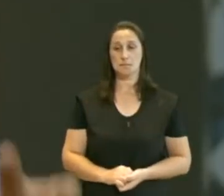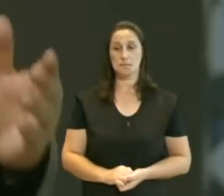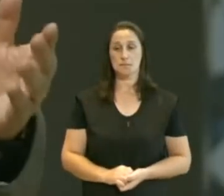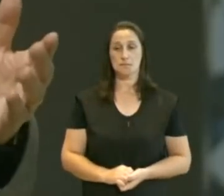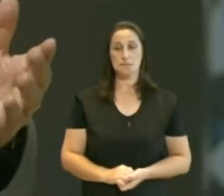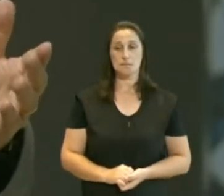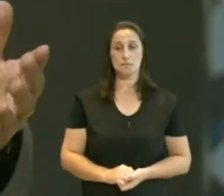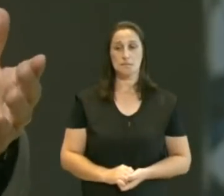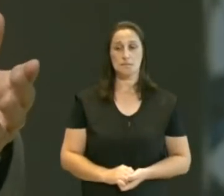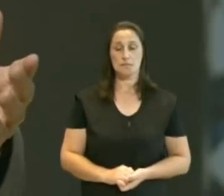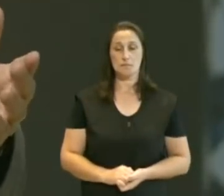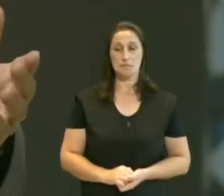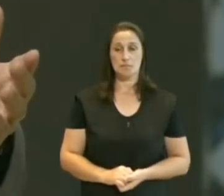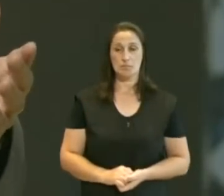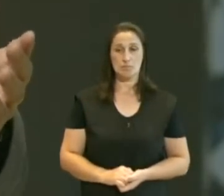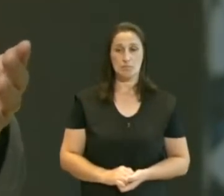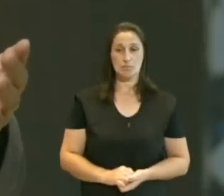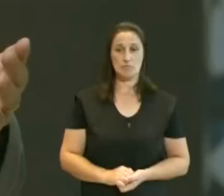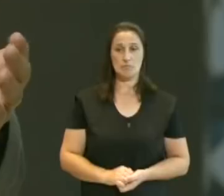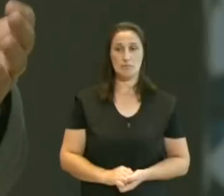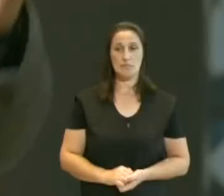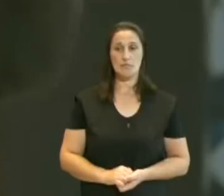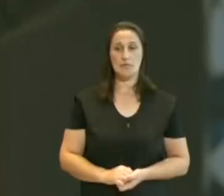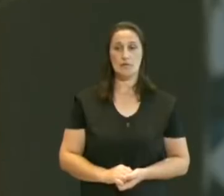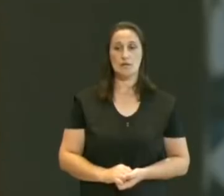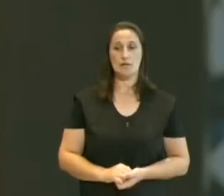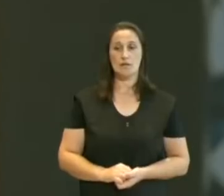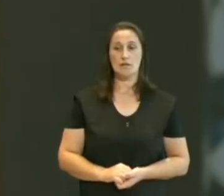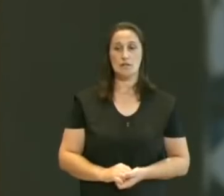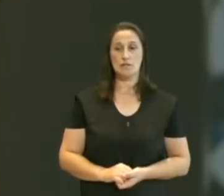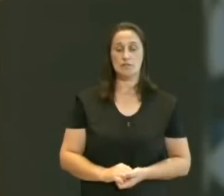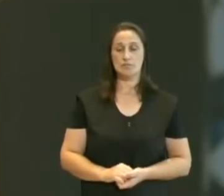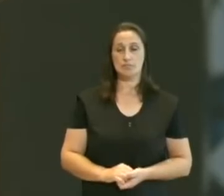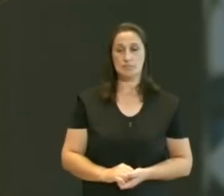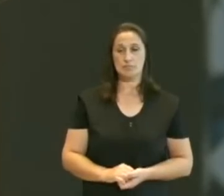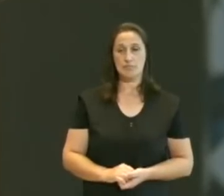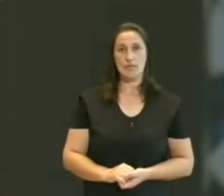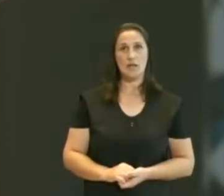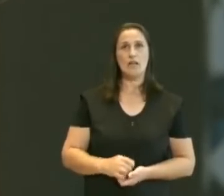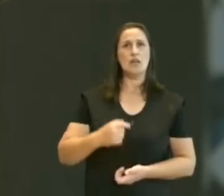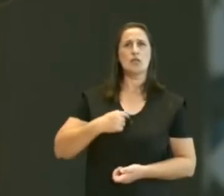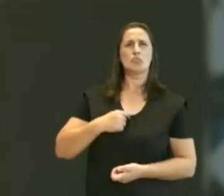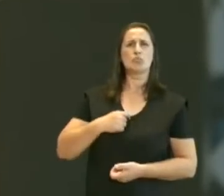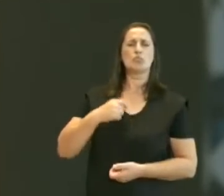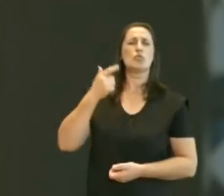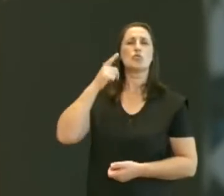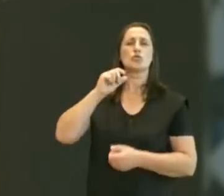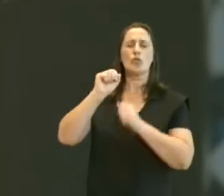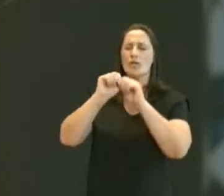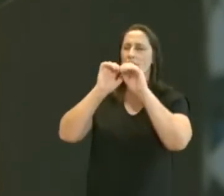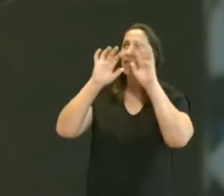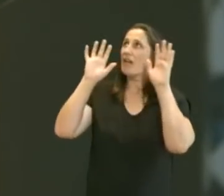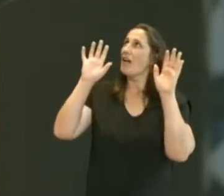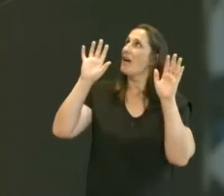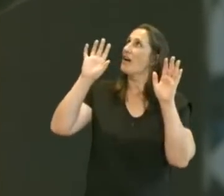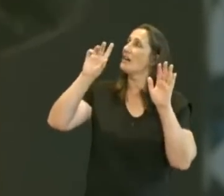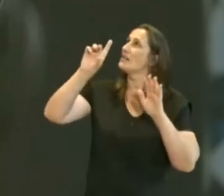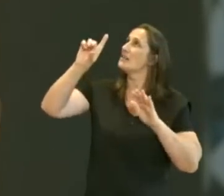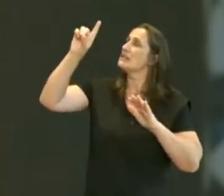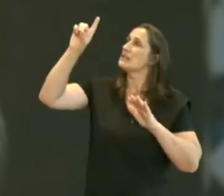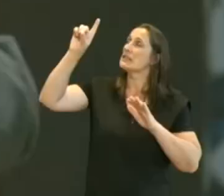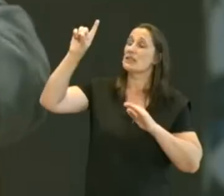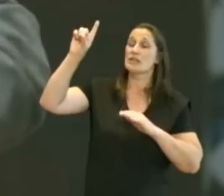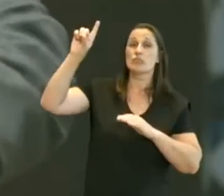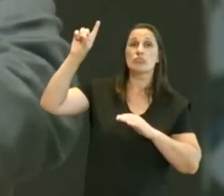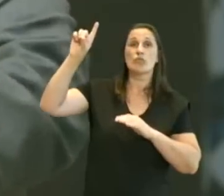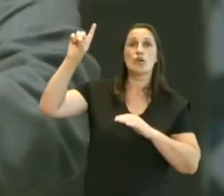Por quê? Porque a realidade verdadeira não me é clara, aquela que vem do céu, eu só